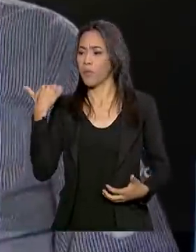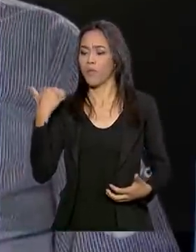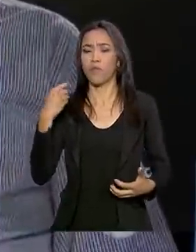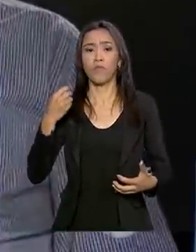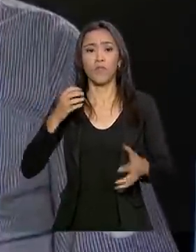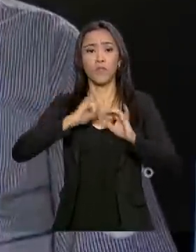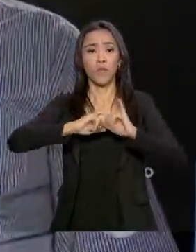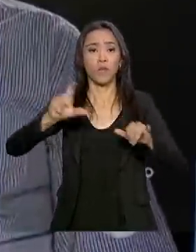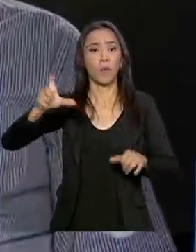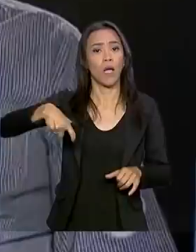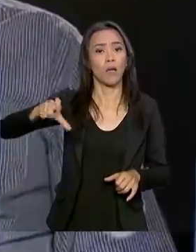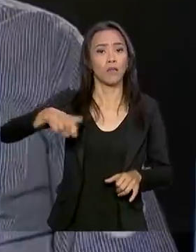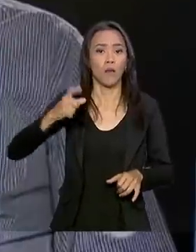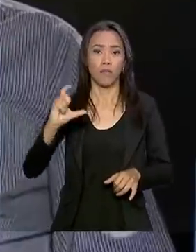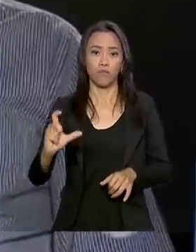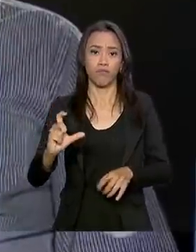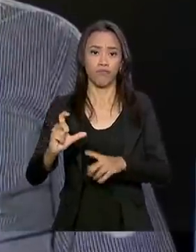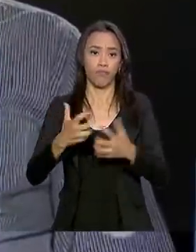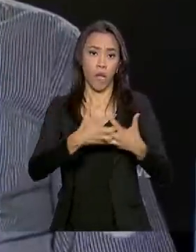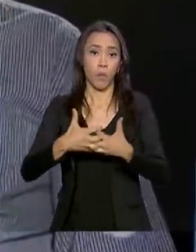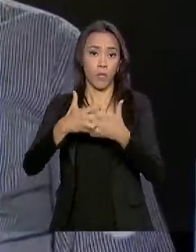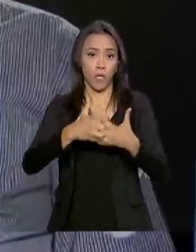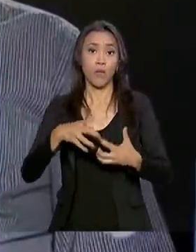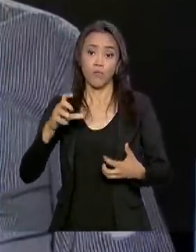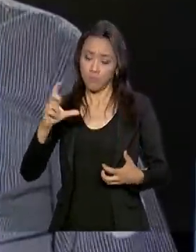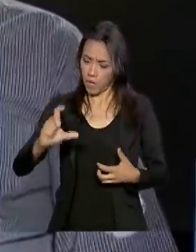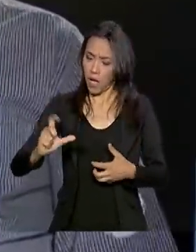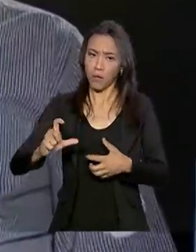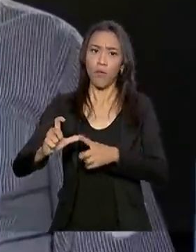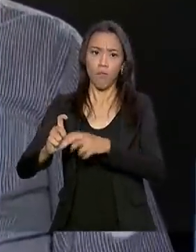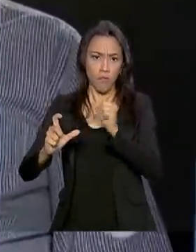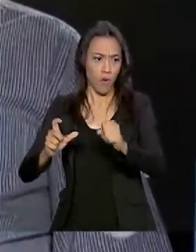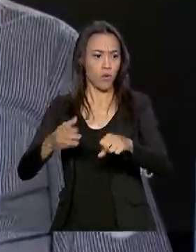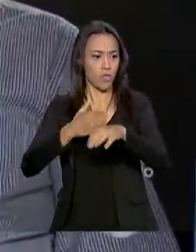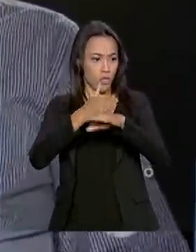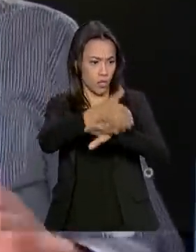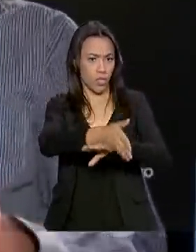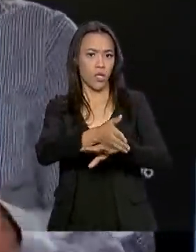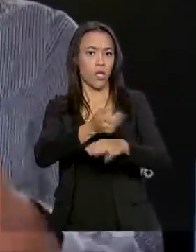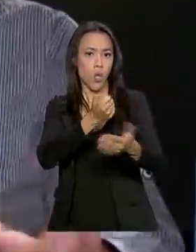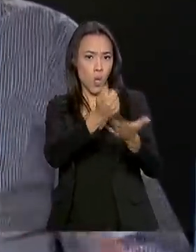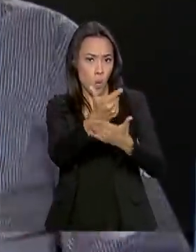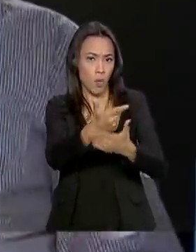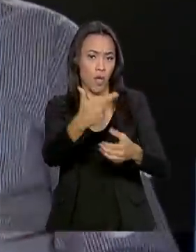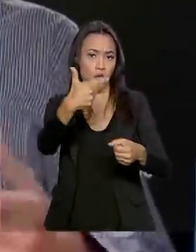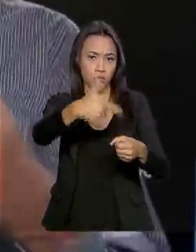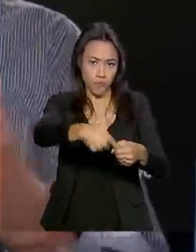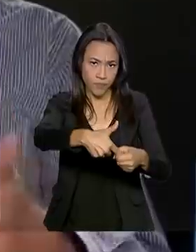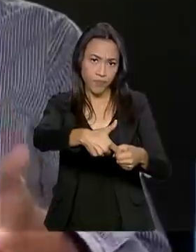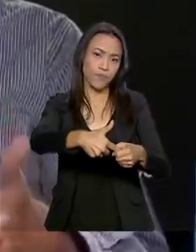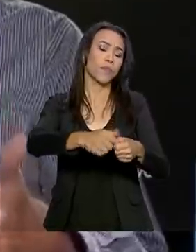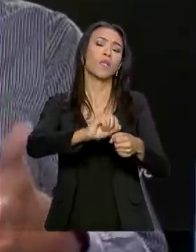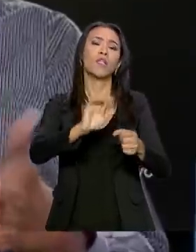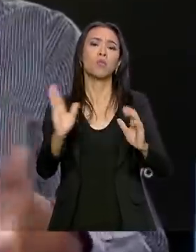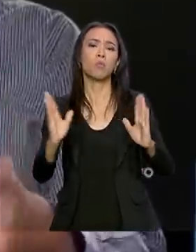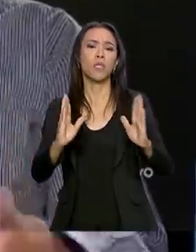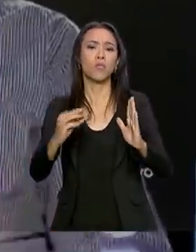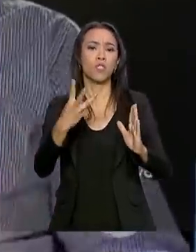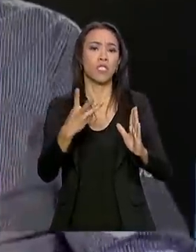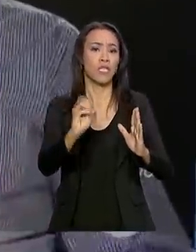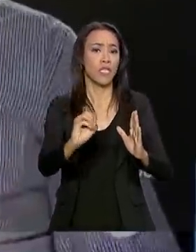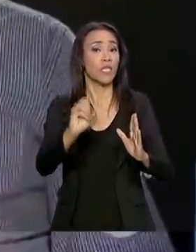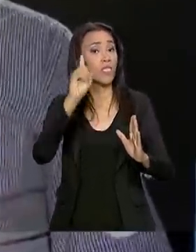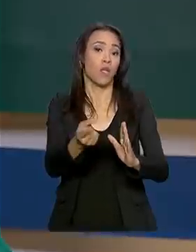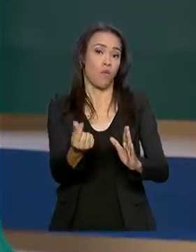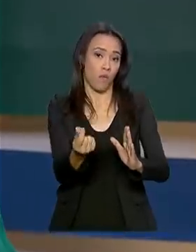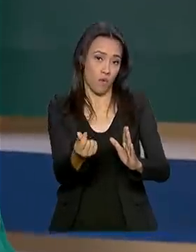caminhoneiro. O caminhoneiro pode ir agora no posto e comprar X litros de óleo diesel e por 30 dias esse preço estará